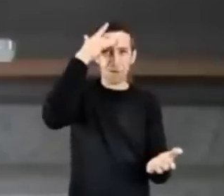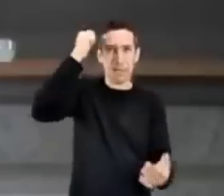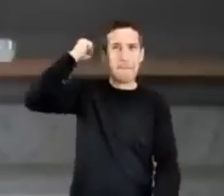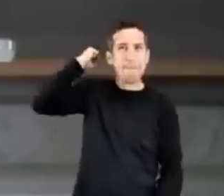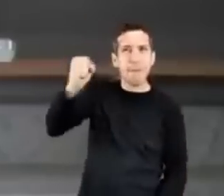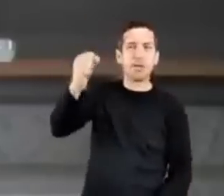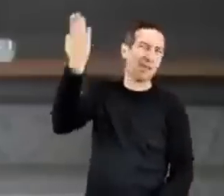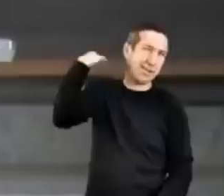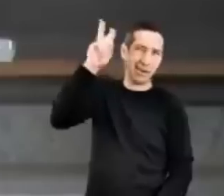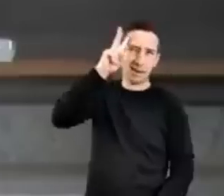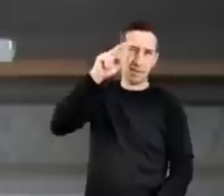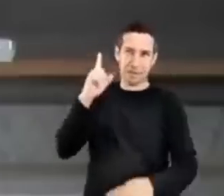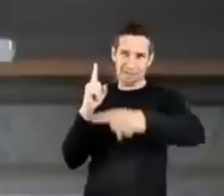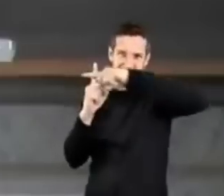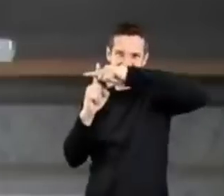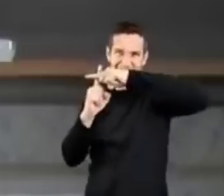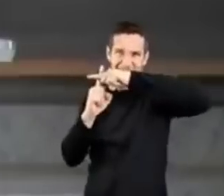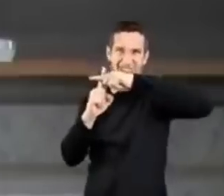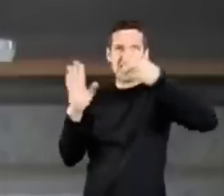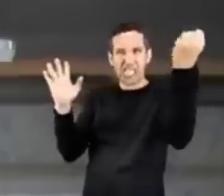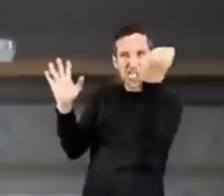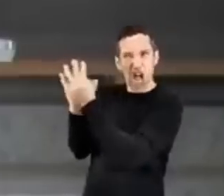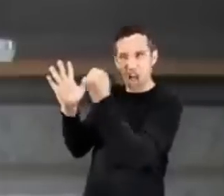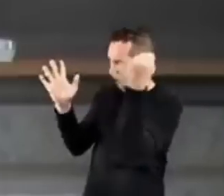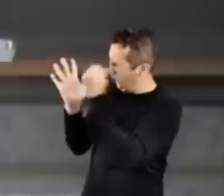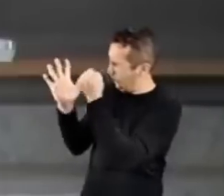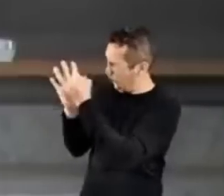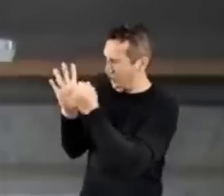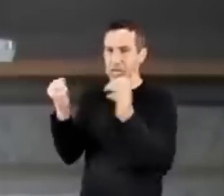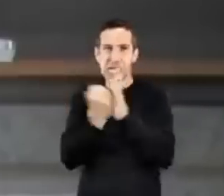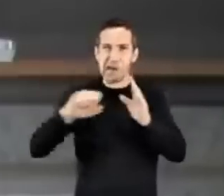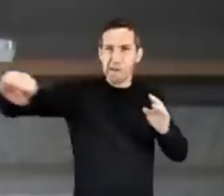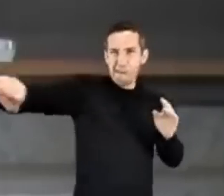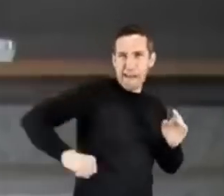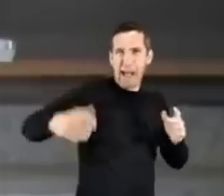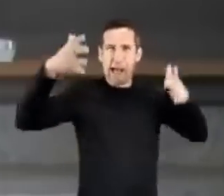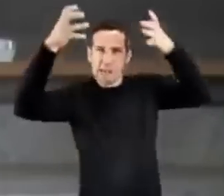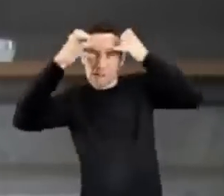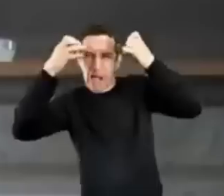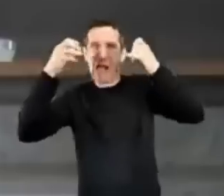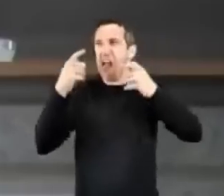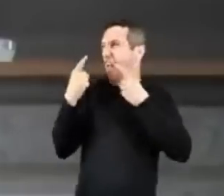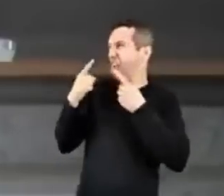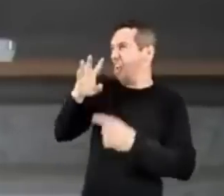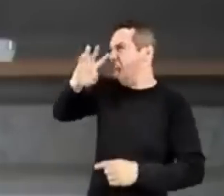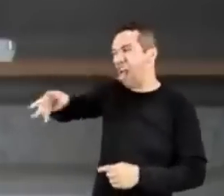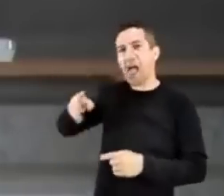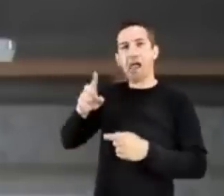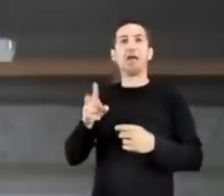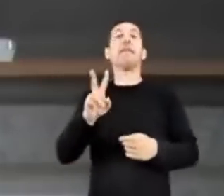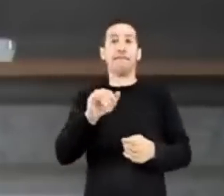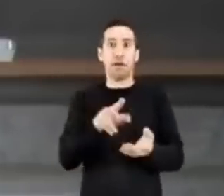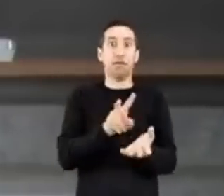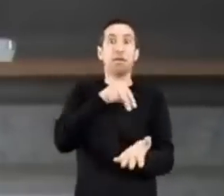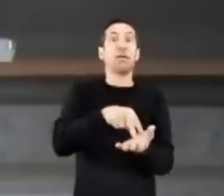diretamente literalmente também ressuscitarão para ver Jesus aí Jesus aparecem nas nuvens dos céus aqueles que tá se